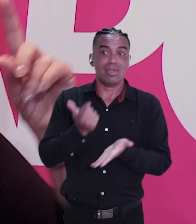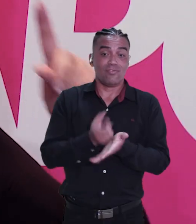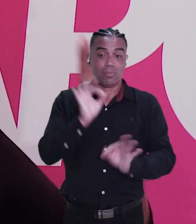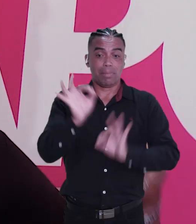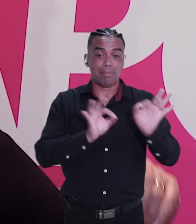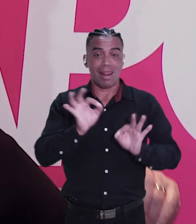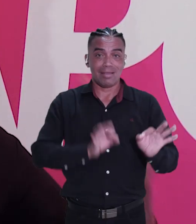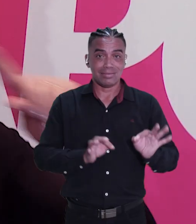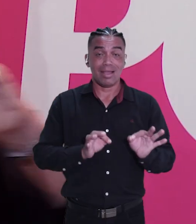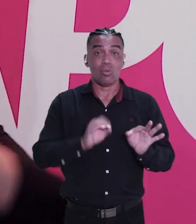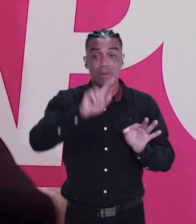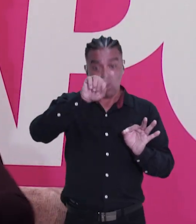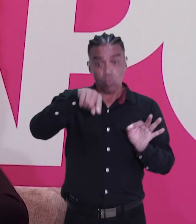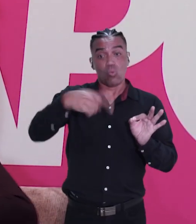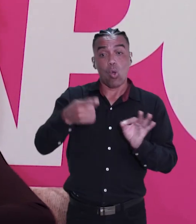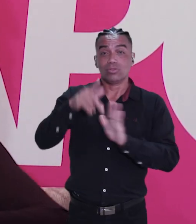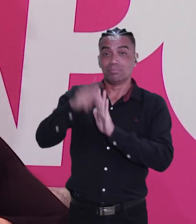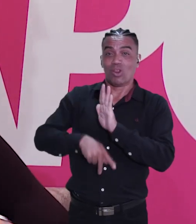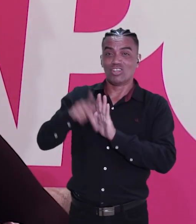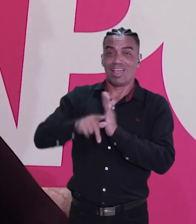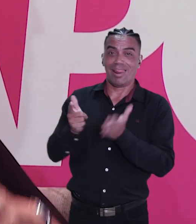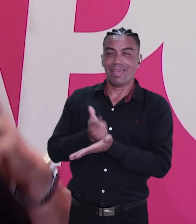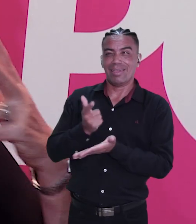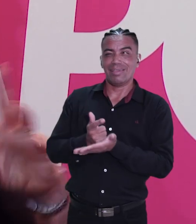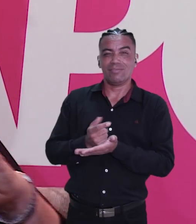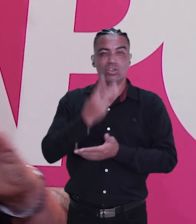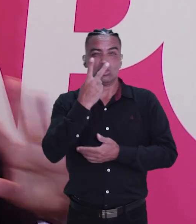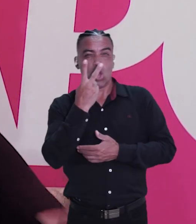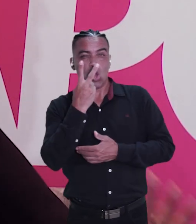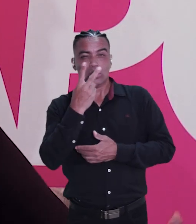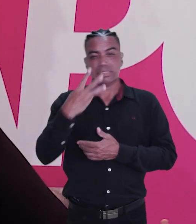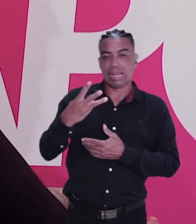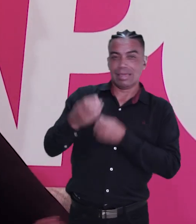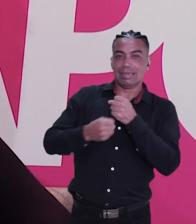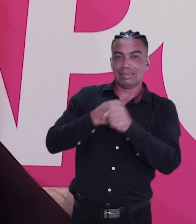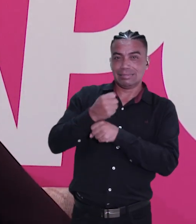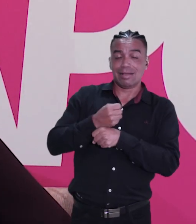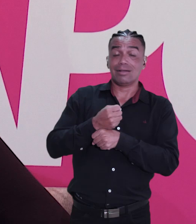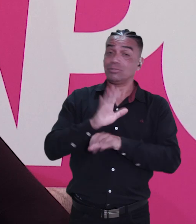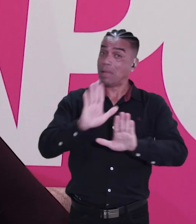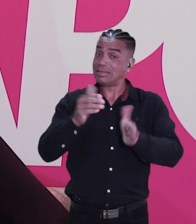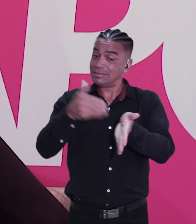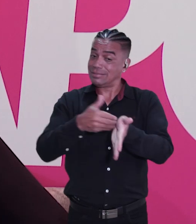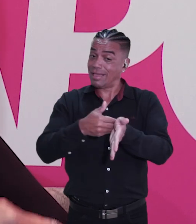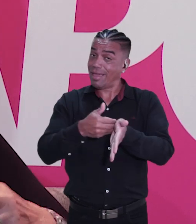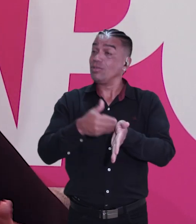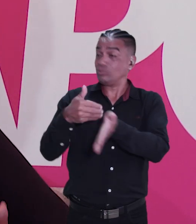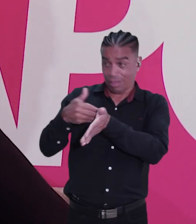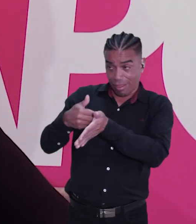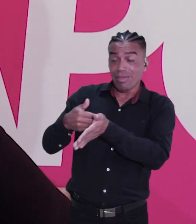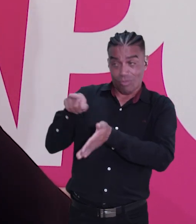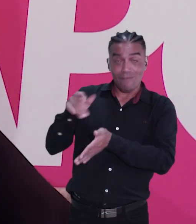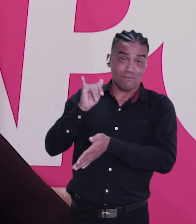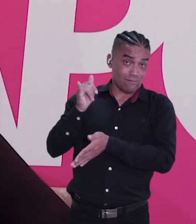livros preparativos para esse próximo livro, que vai sair daqui a 2 ou 3 anos. Que ainda é segredo. Que ainda é